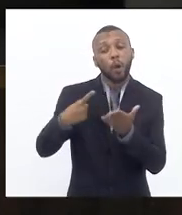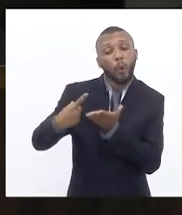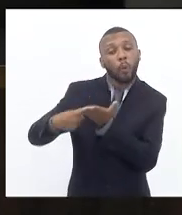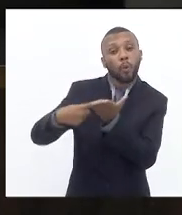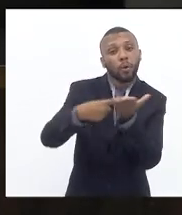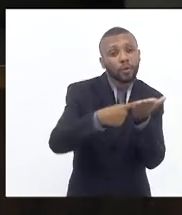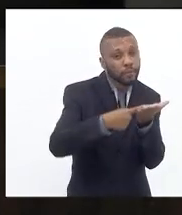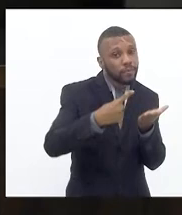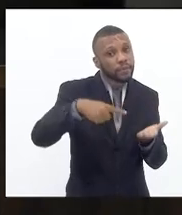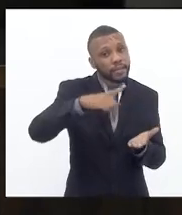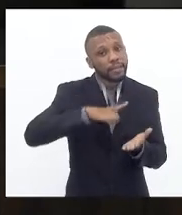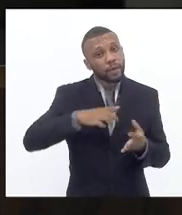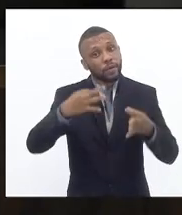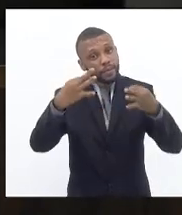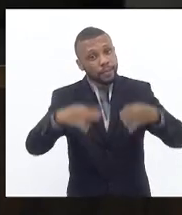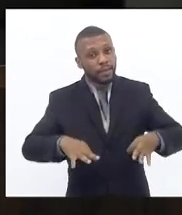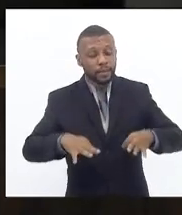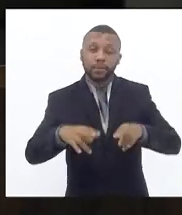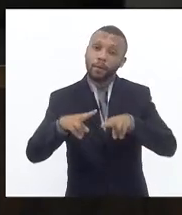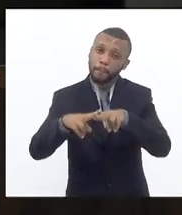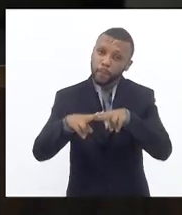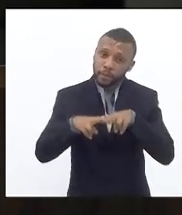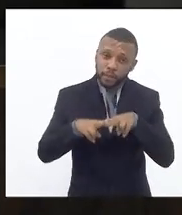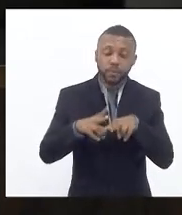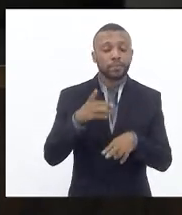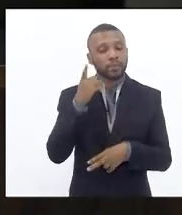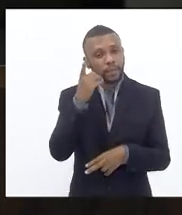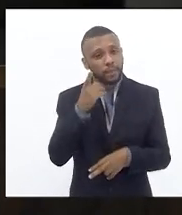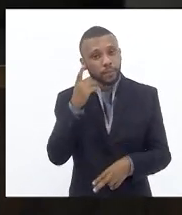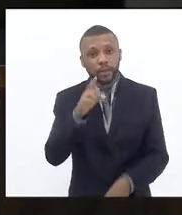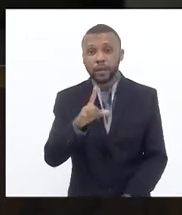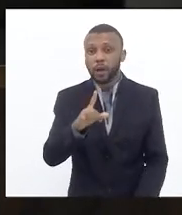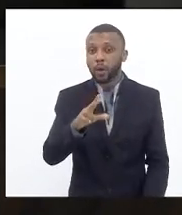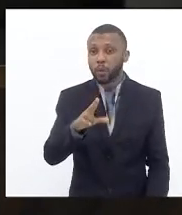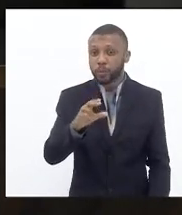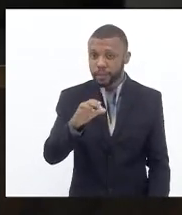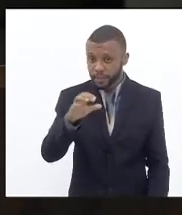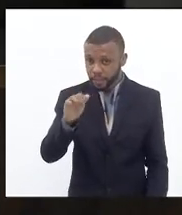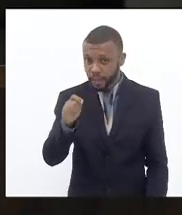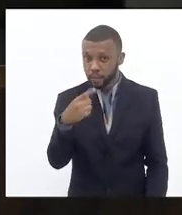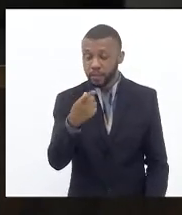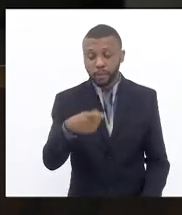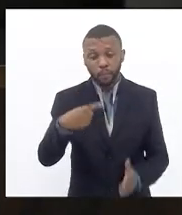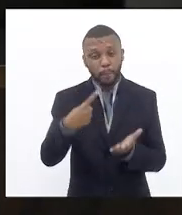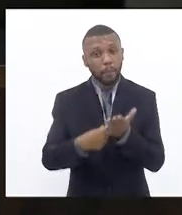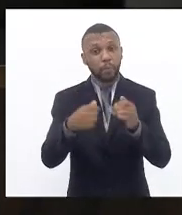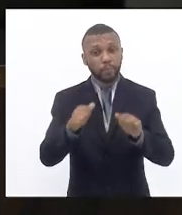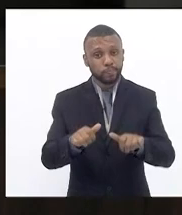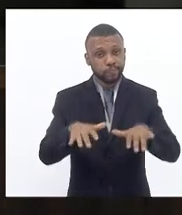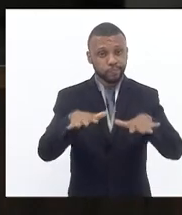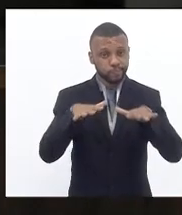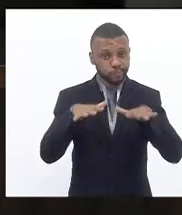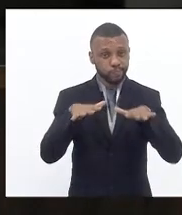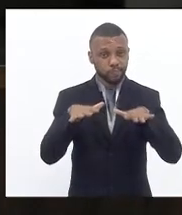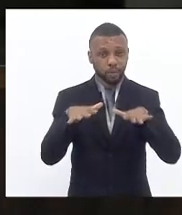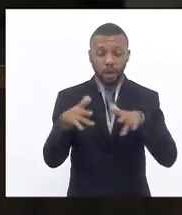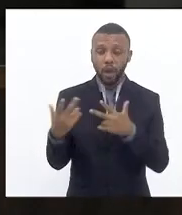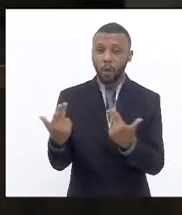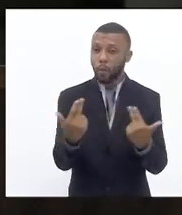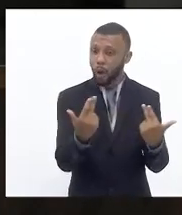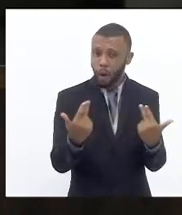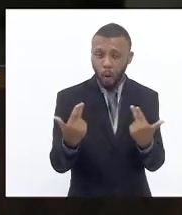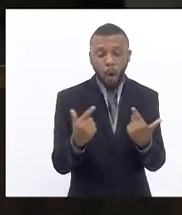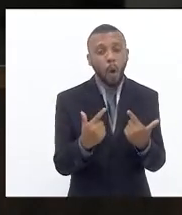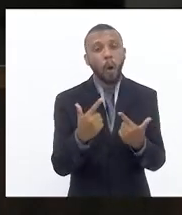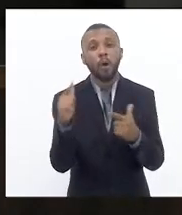que todos tenham essa certeza é por isso Deputado da Lucinha nós estamos fazendo essa audiência pública todas as outras é